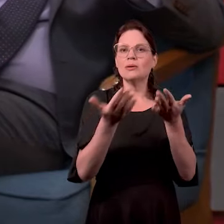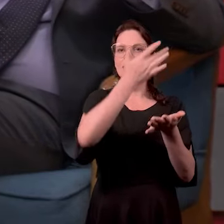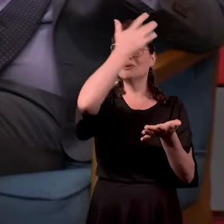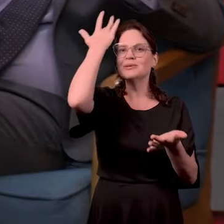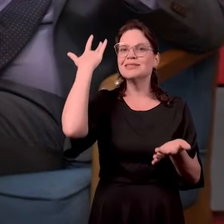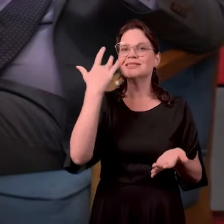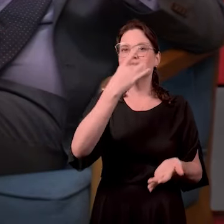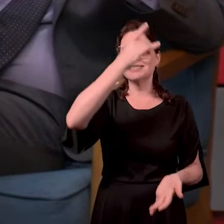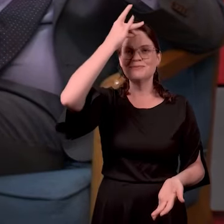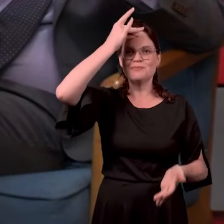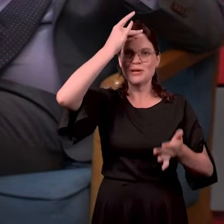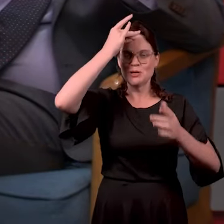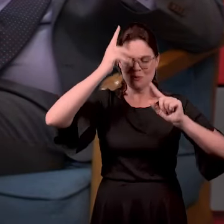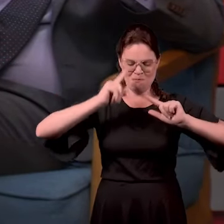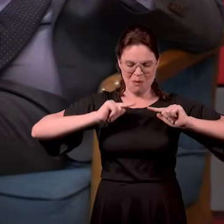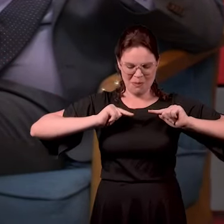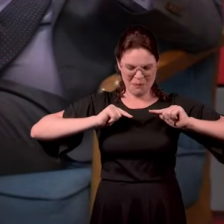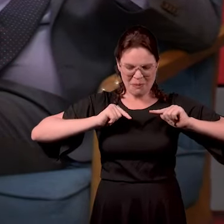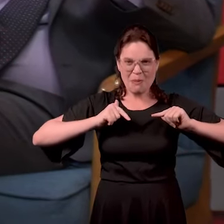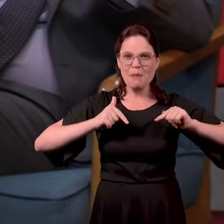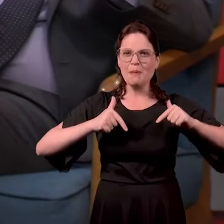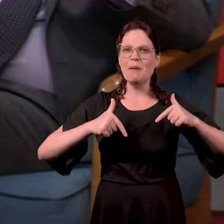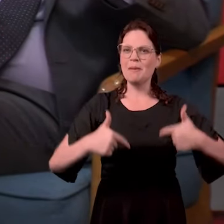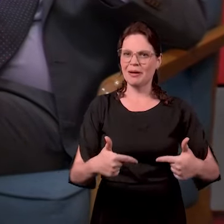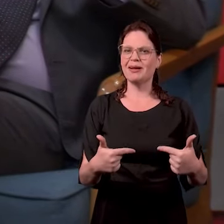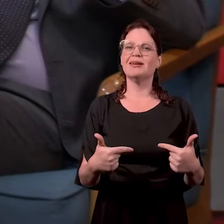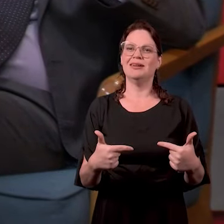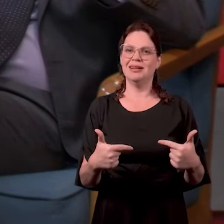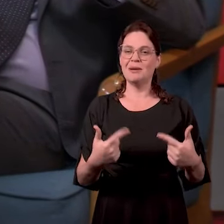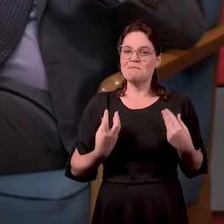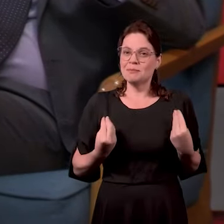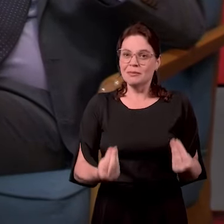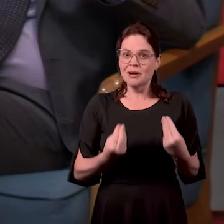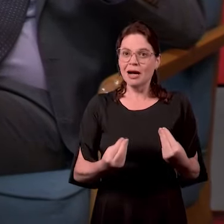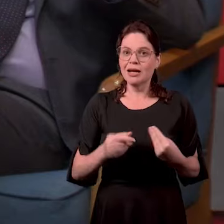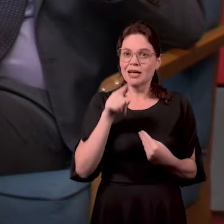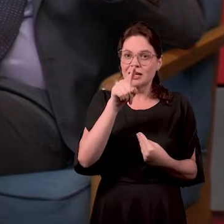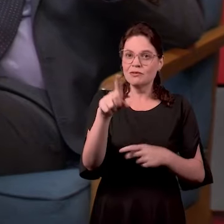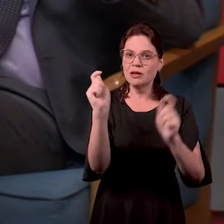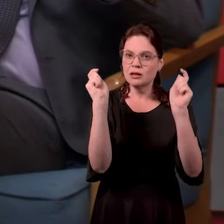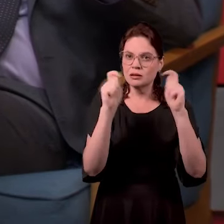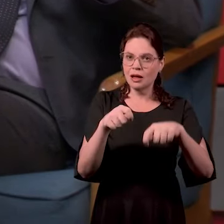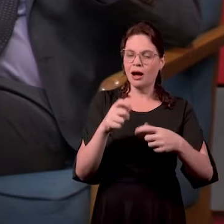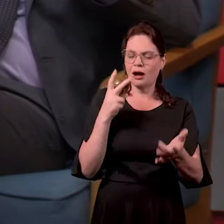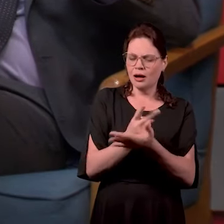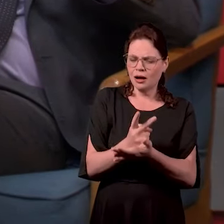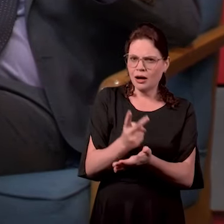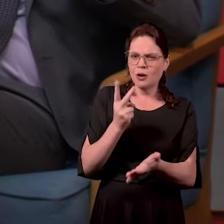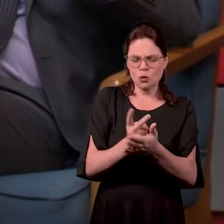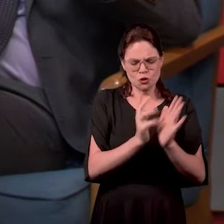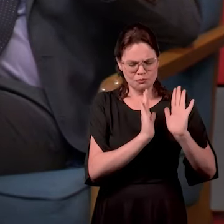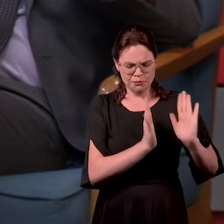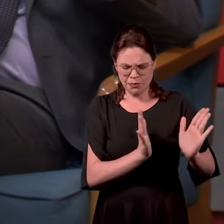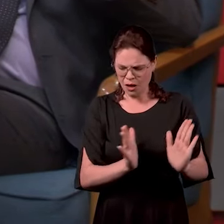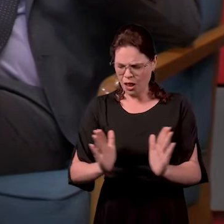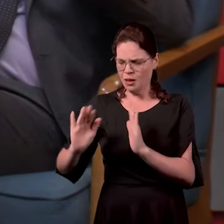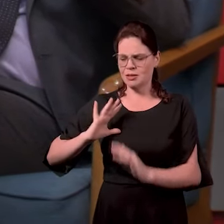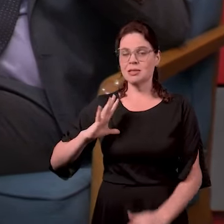Então você vê que é a dinâmica do espírito para que você continue nesse processo de